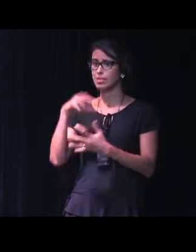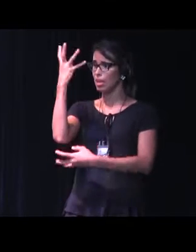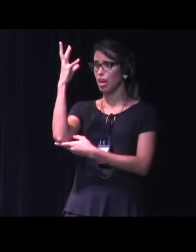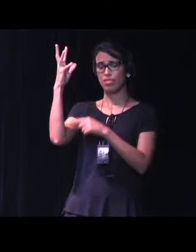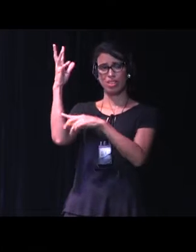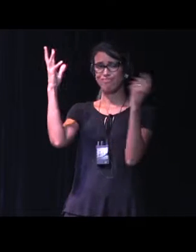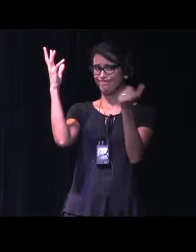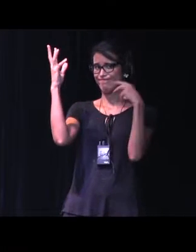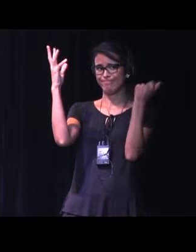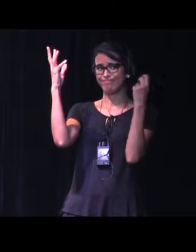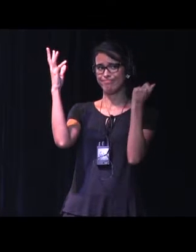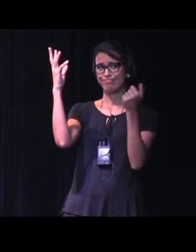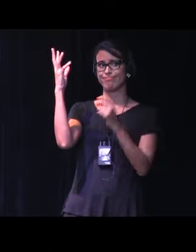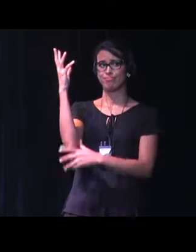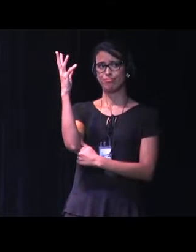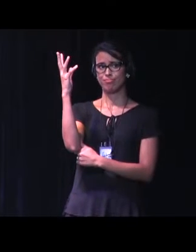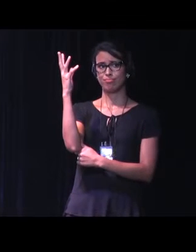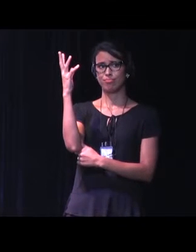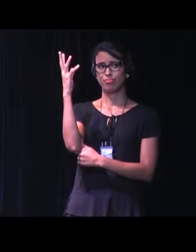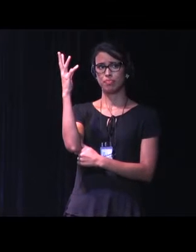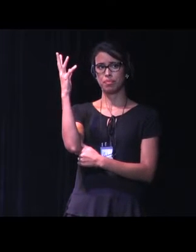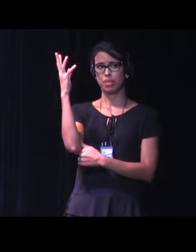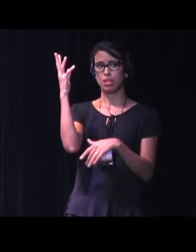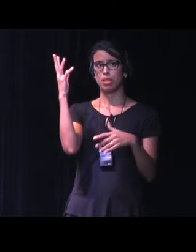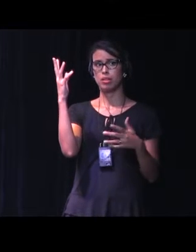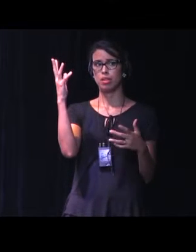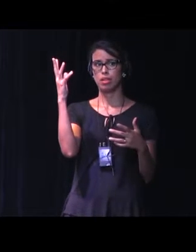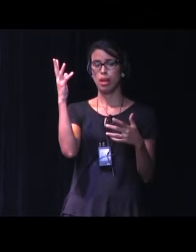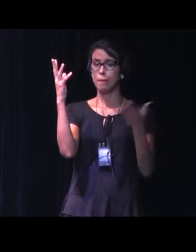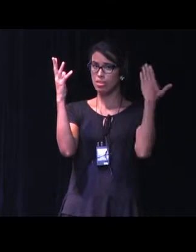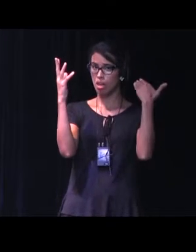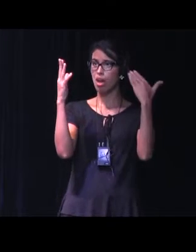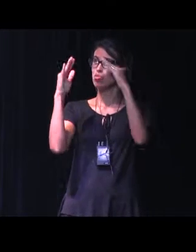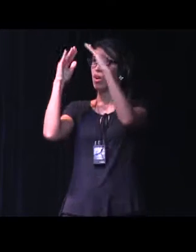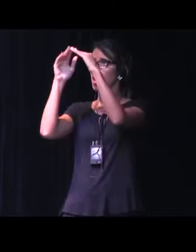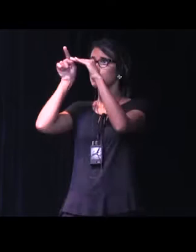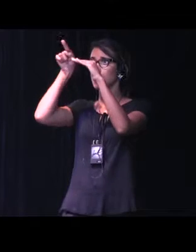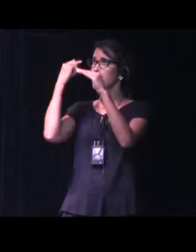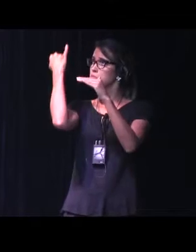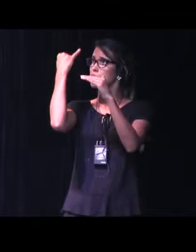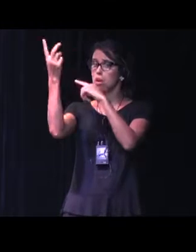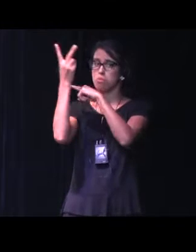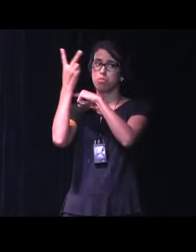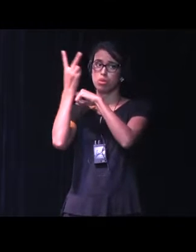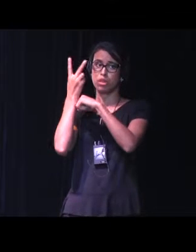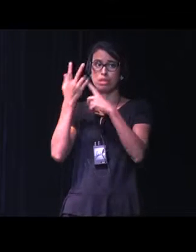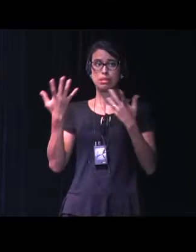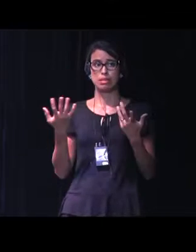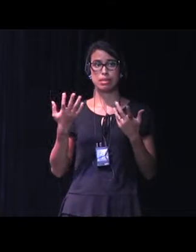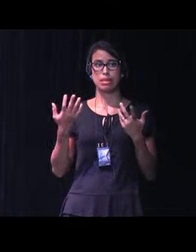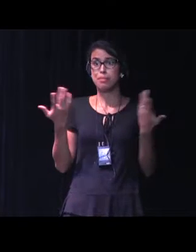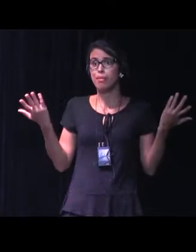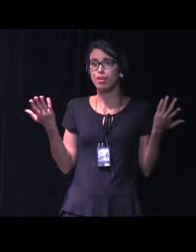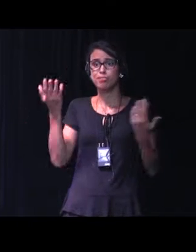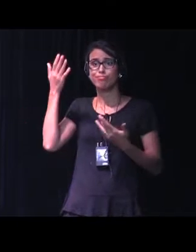o elemento mais primitivo que eu monto a casa só para me proteger. E o que aconteceria se houvesse 1000 casas